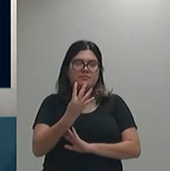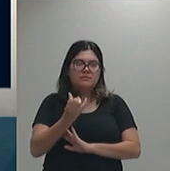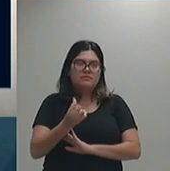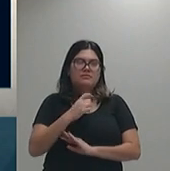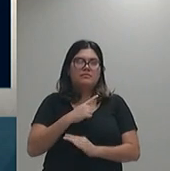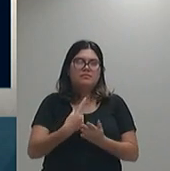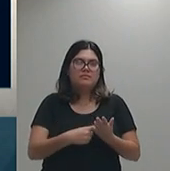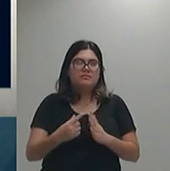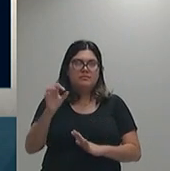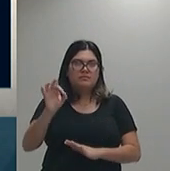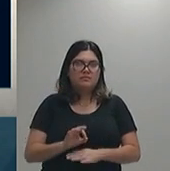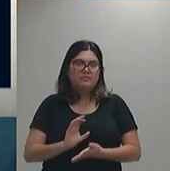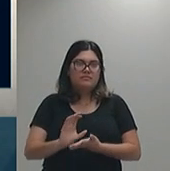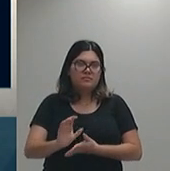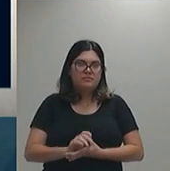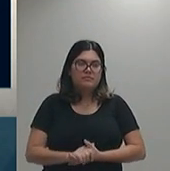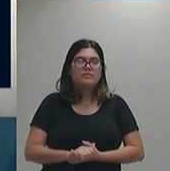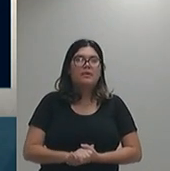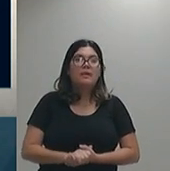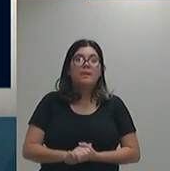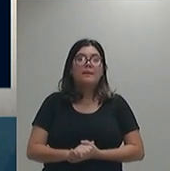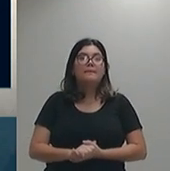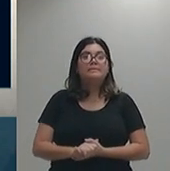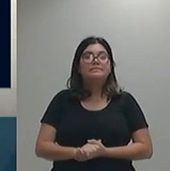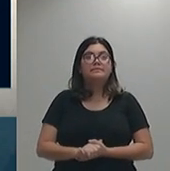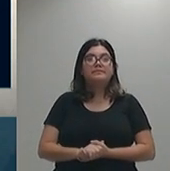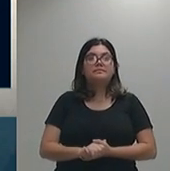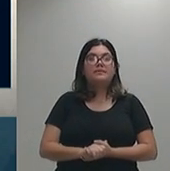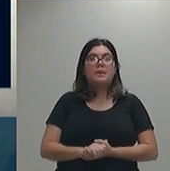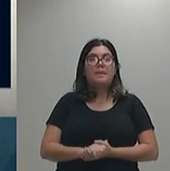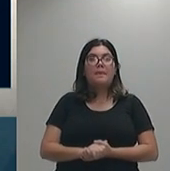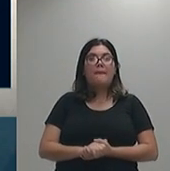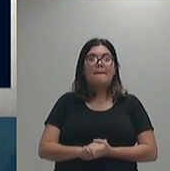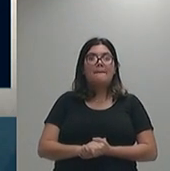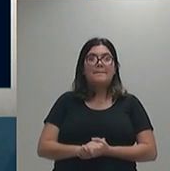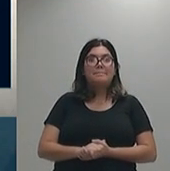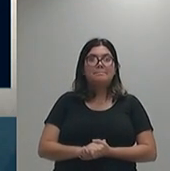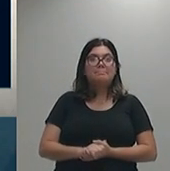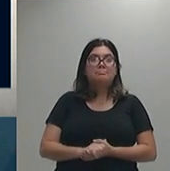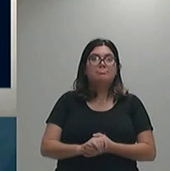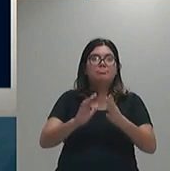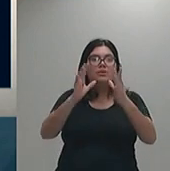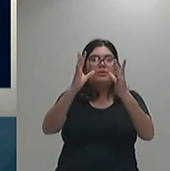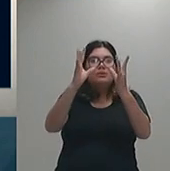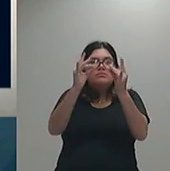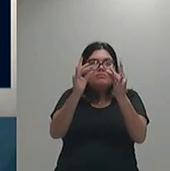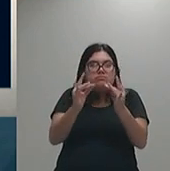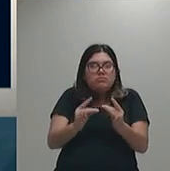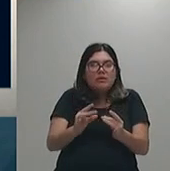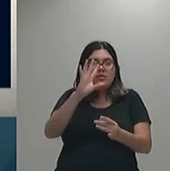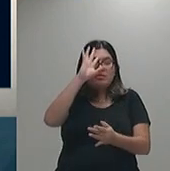então basicamente da água transmissão dessa longa decisão daquela Câmara arbitral naqueles